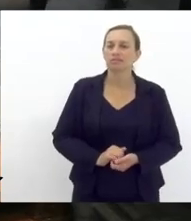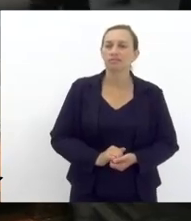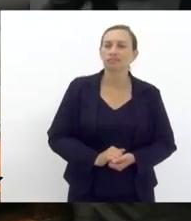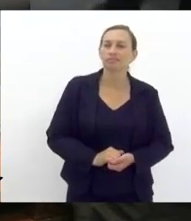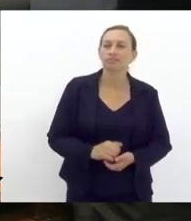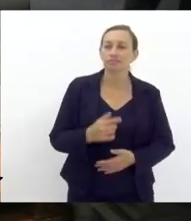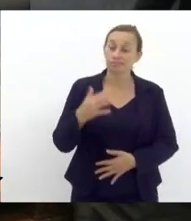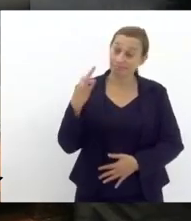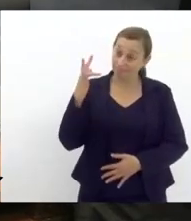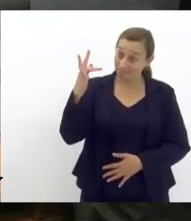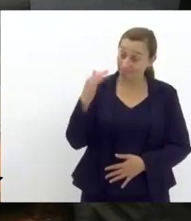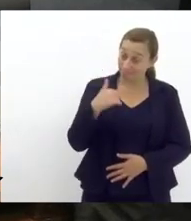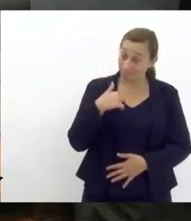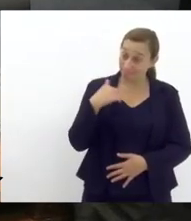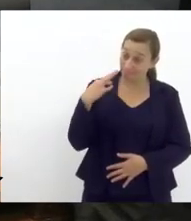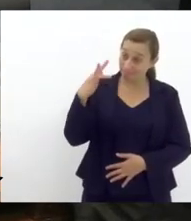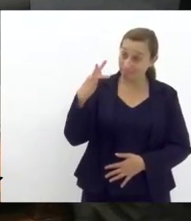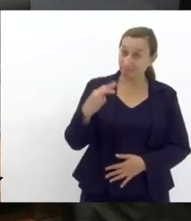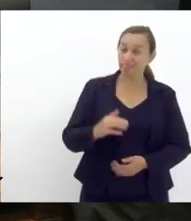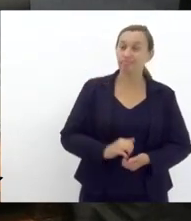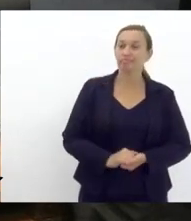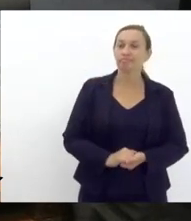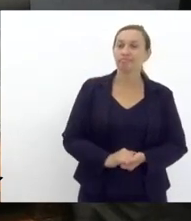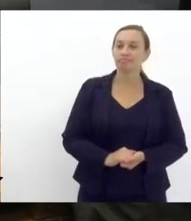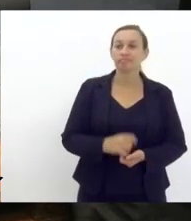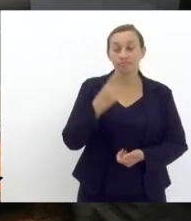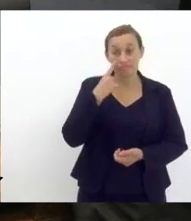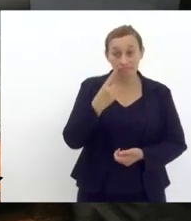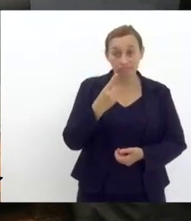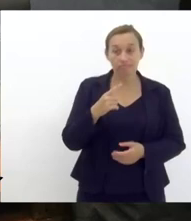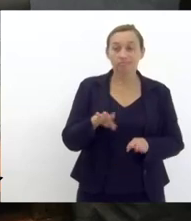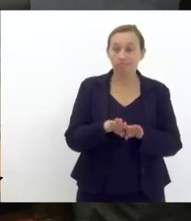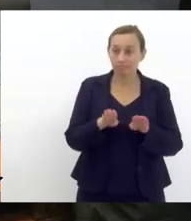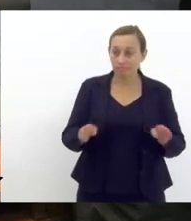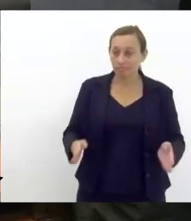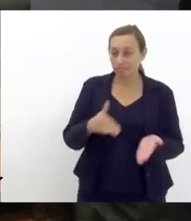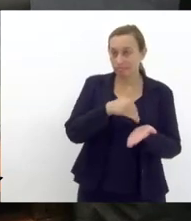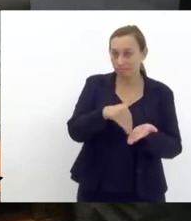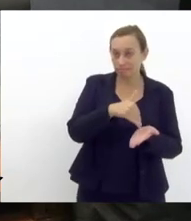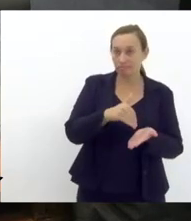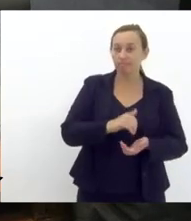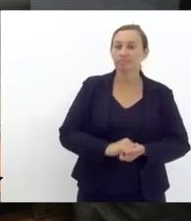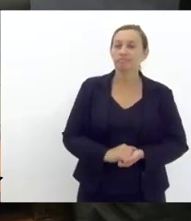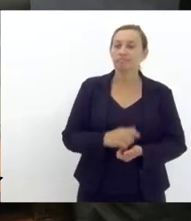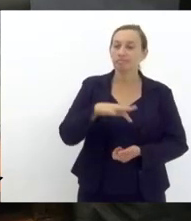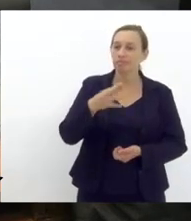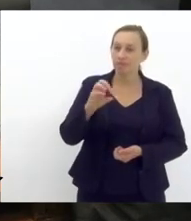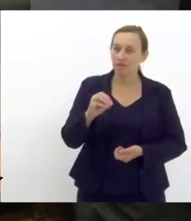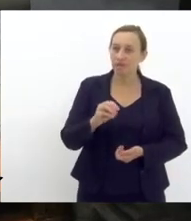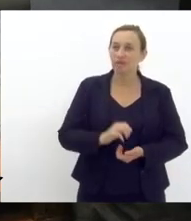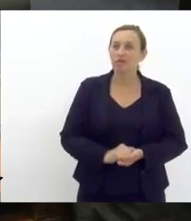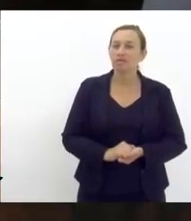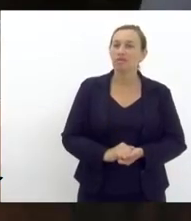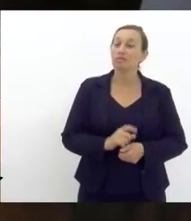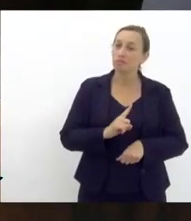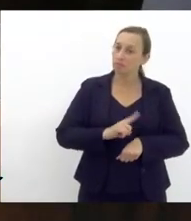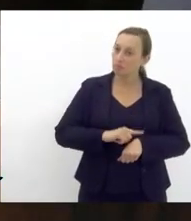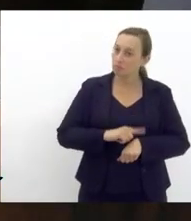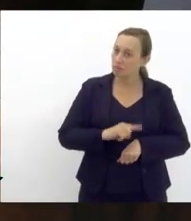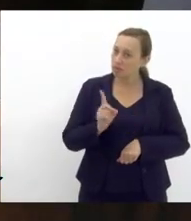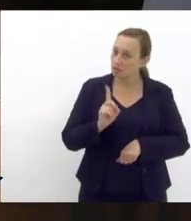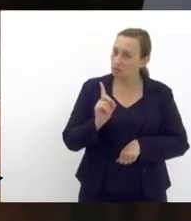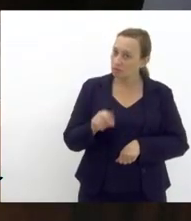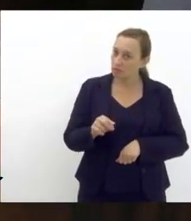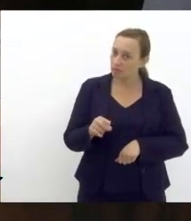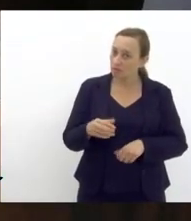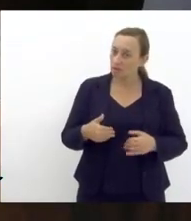eu vou ser breve bom tô consultando aqui a secretaria da mesa que é o Marquinho é o momento ainda não é